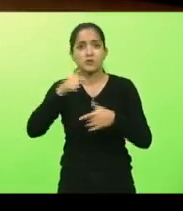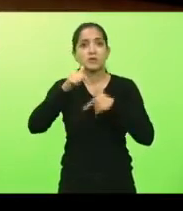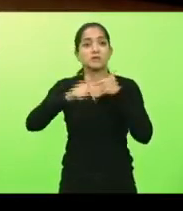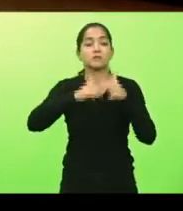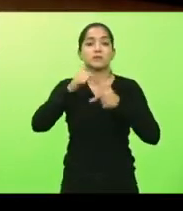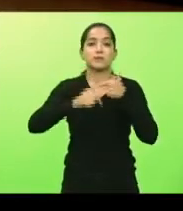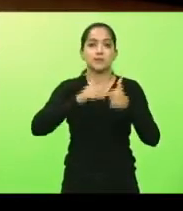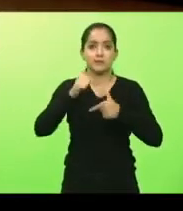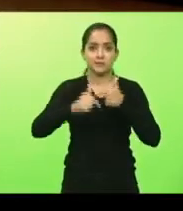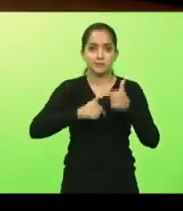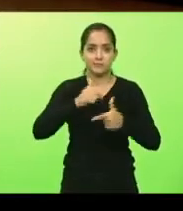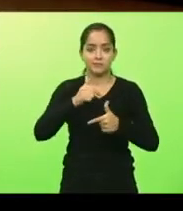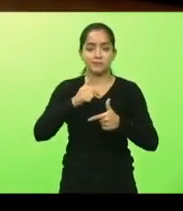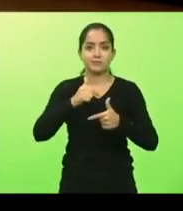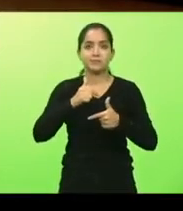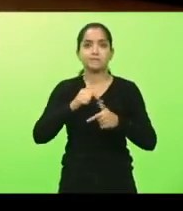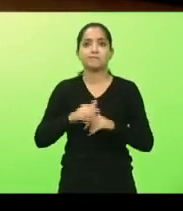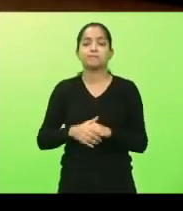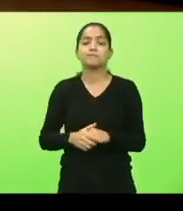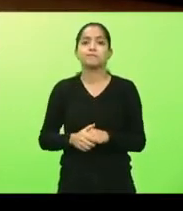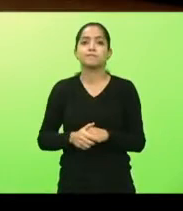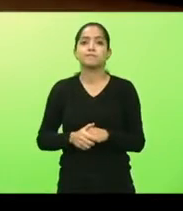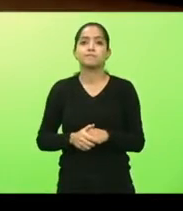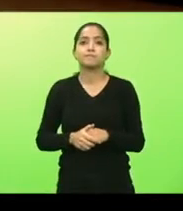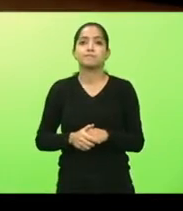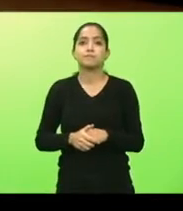Estado. Só um minuto só para concluir, senhor presidente.